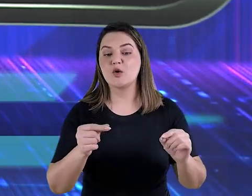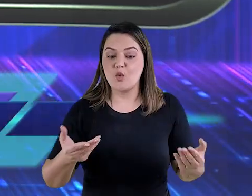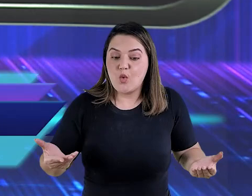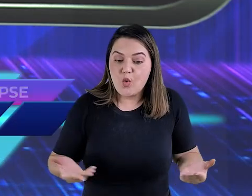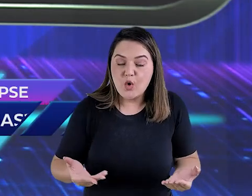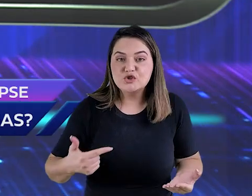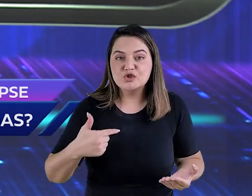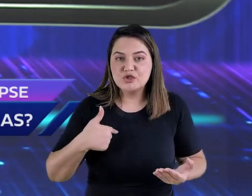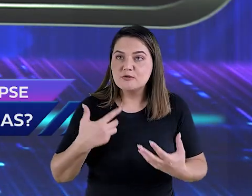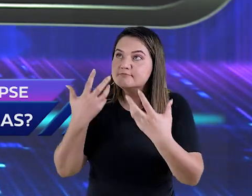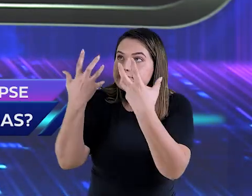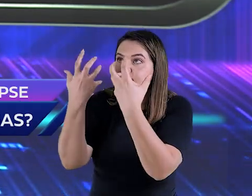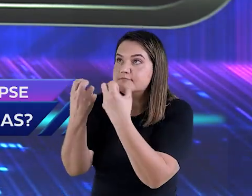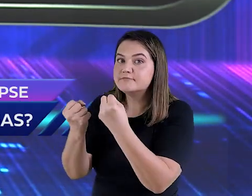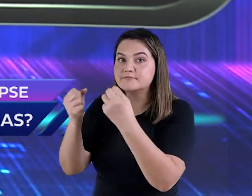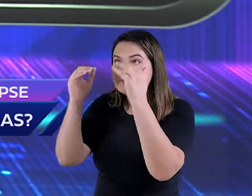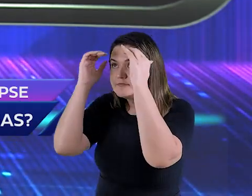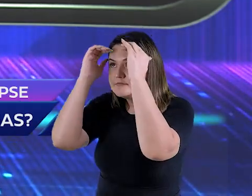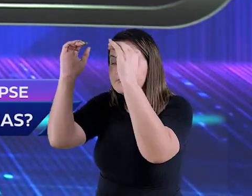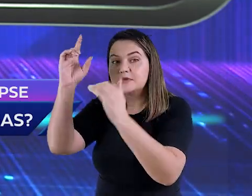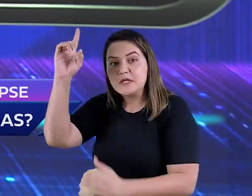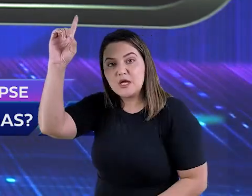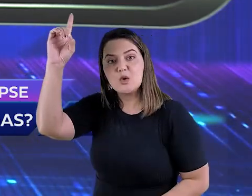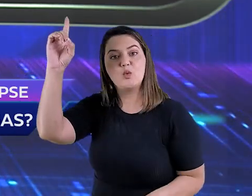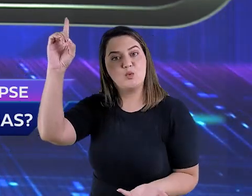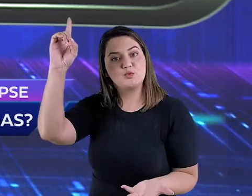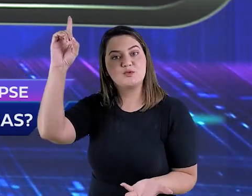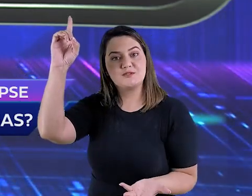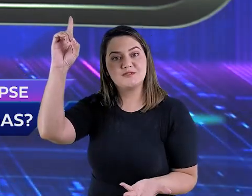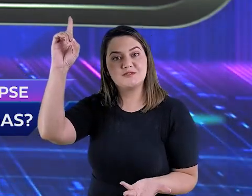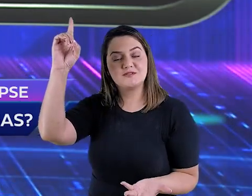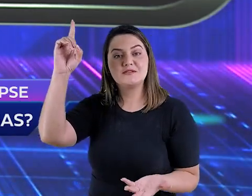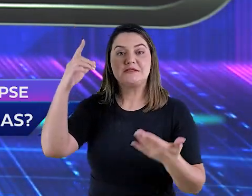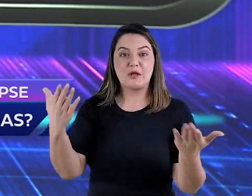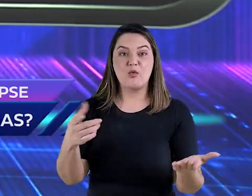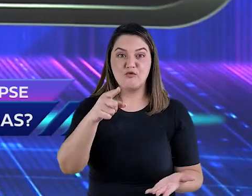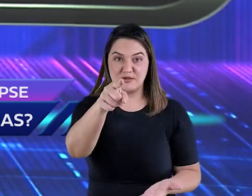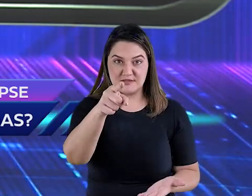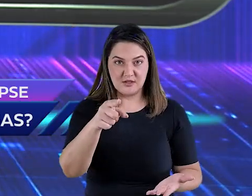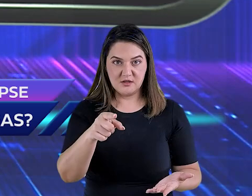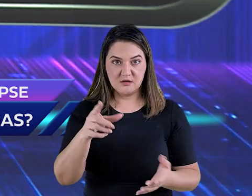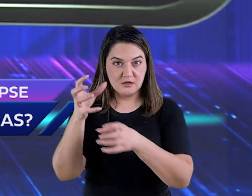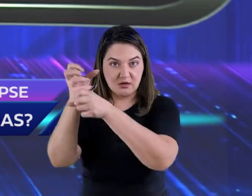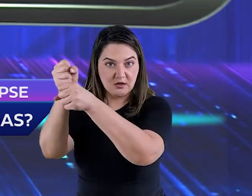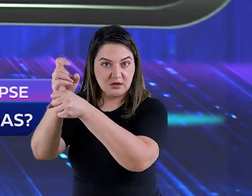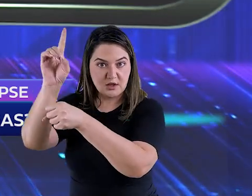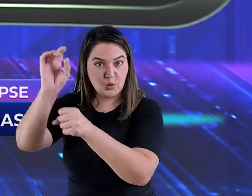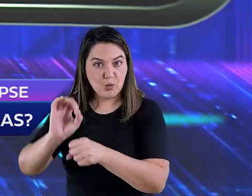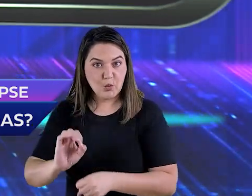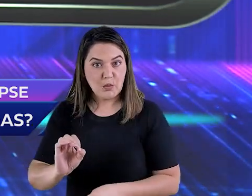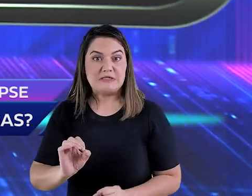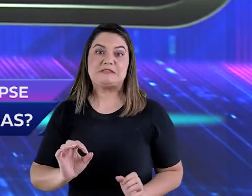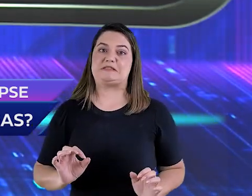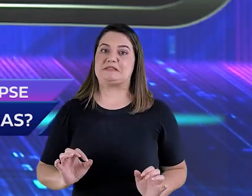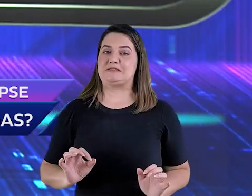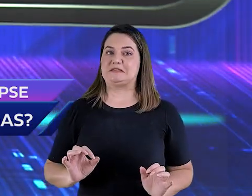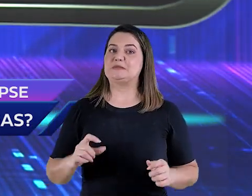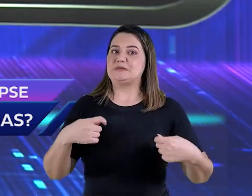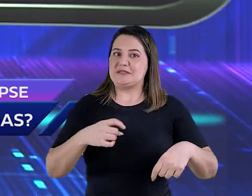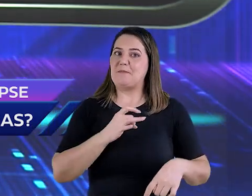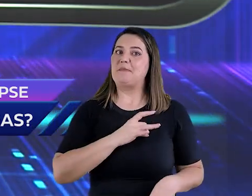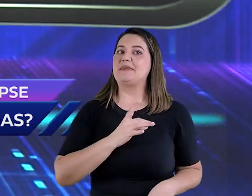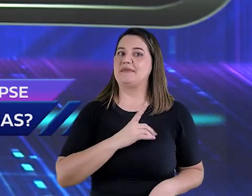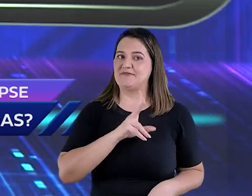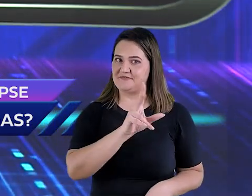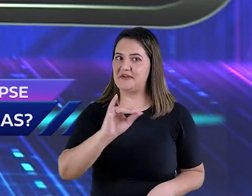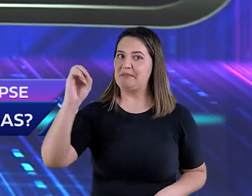vida nas mãos de Deus. É nesse sentido que eu estou te dizendo. Se você não está com Deus, você deve temer as pragas.